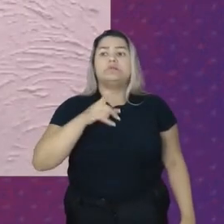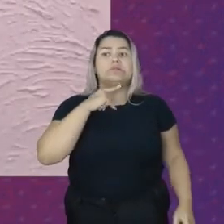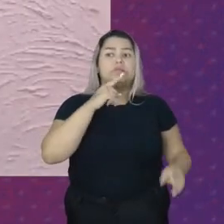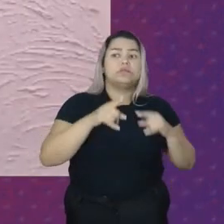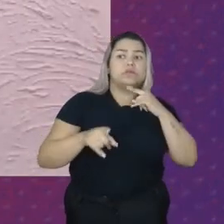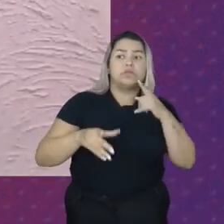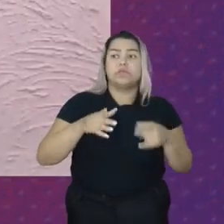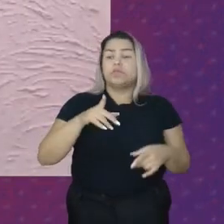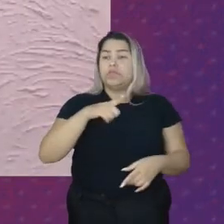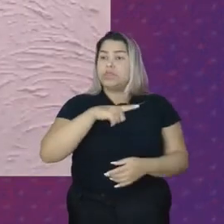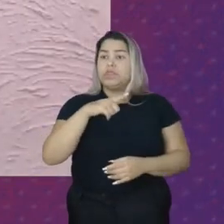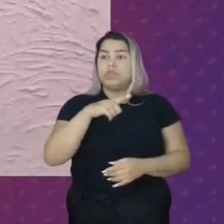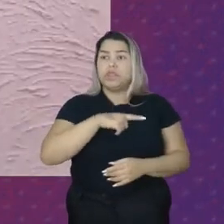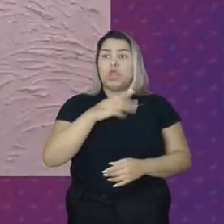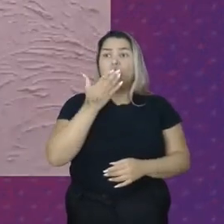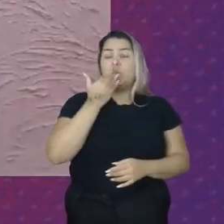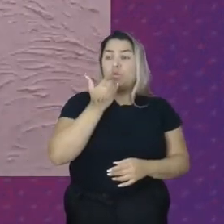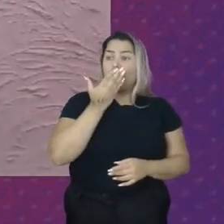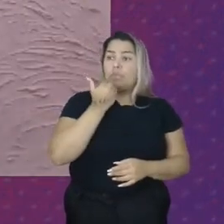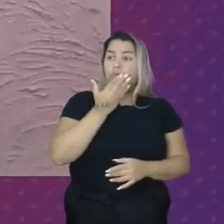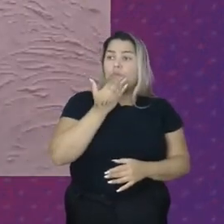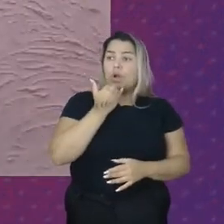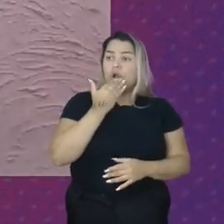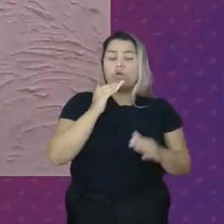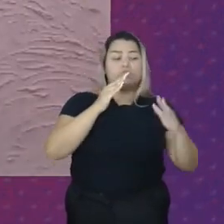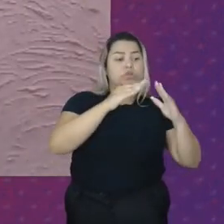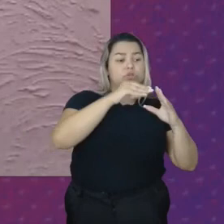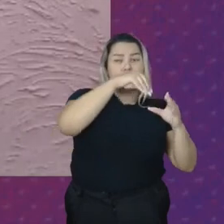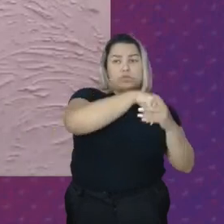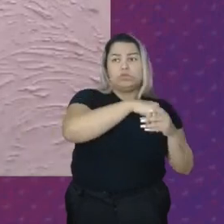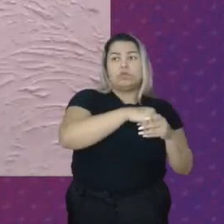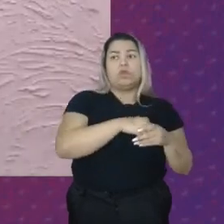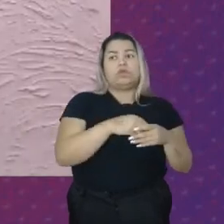o pão para levar para casa. E assim fizemos. Elas vinham